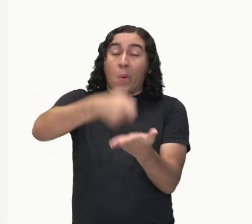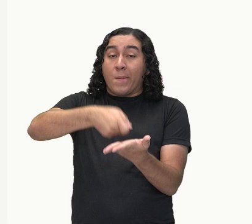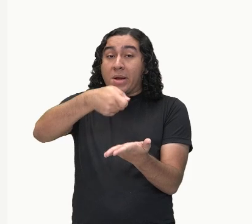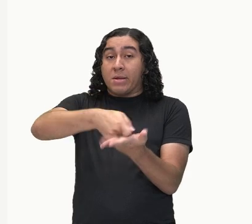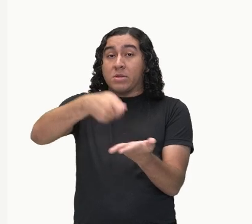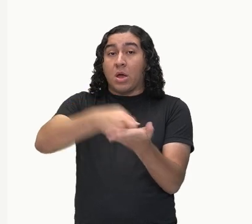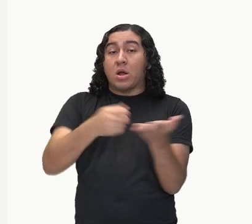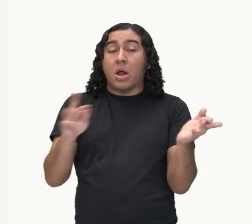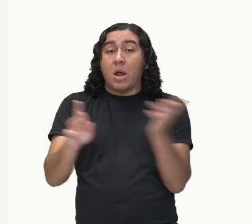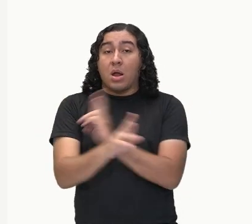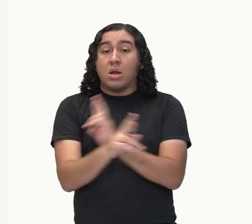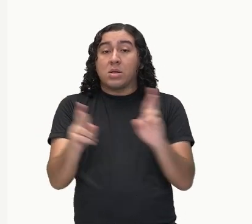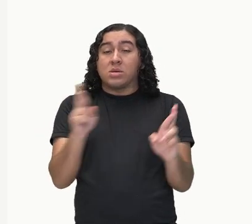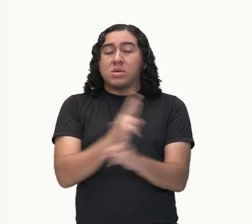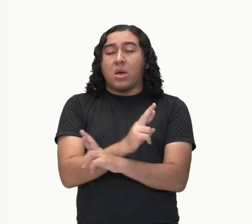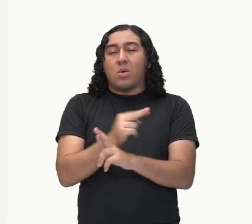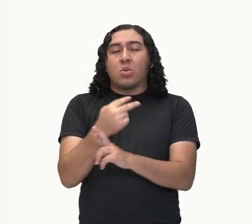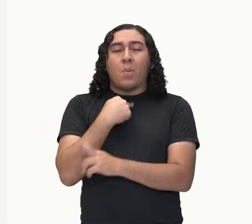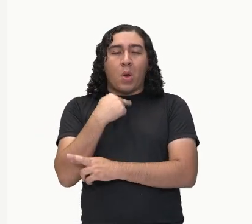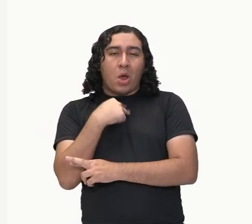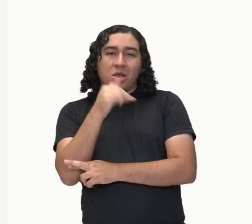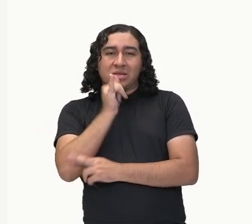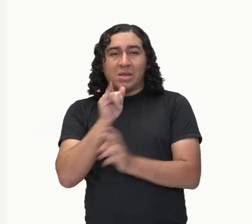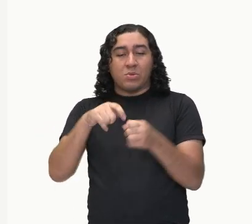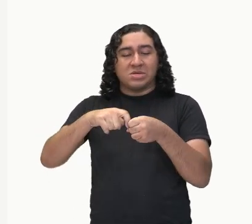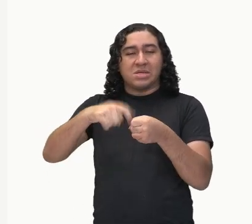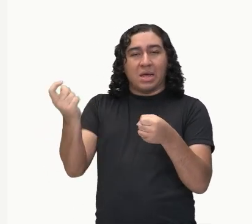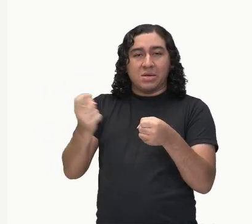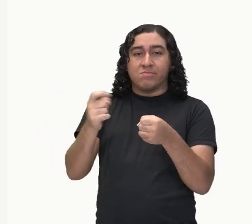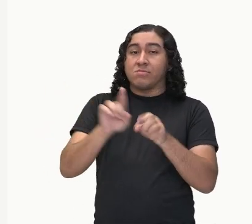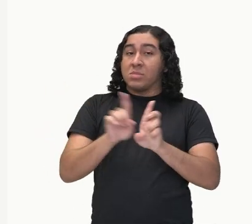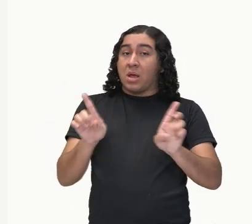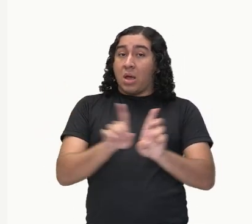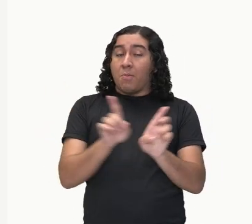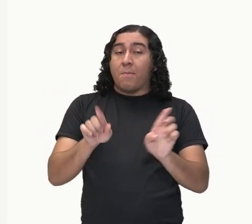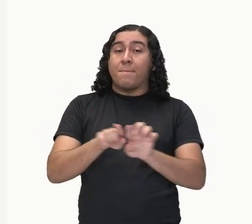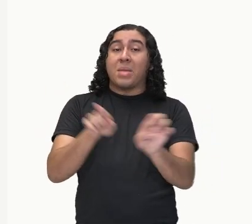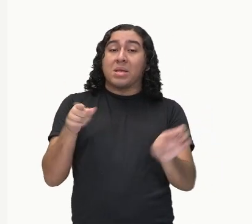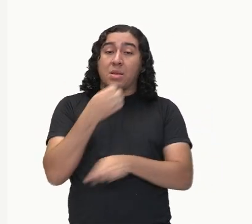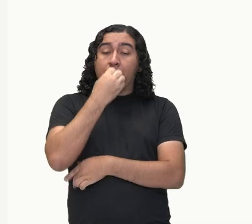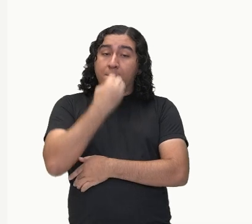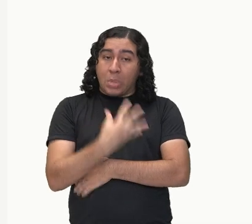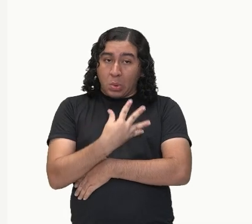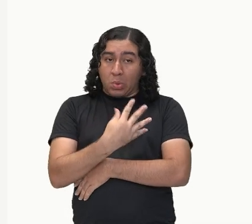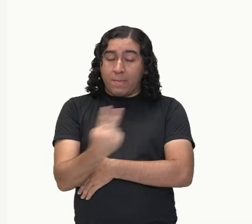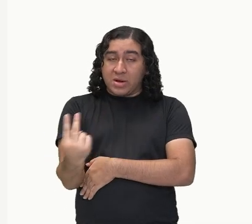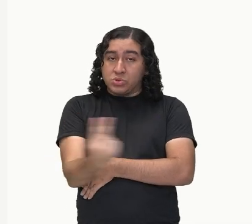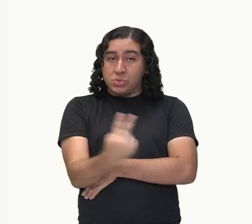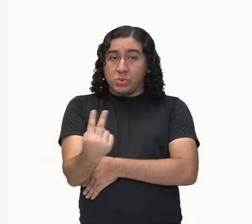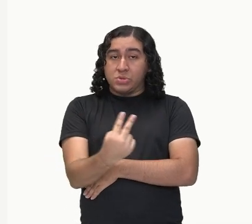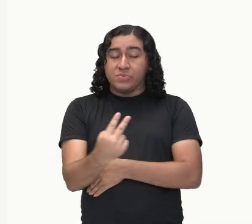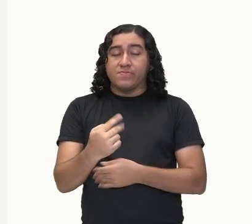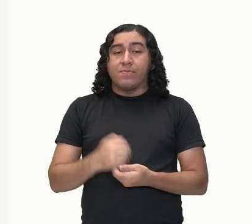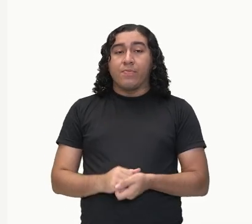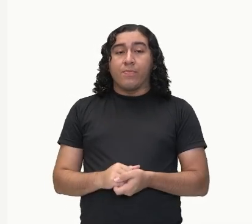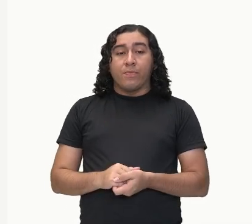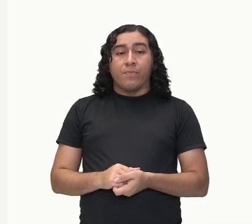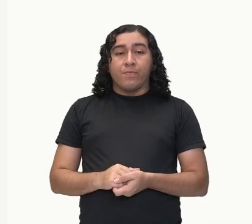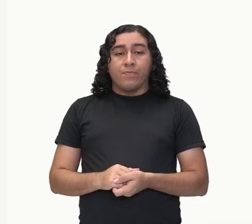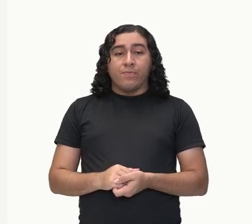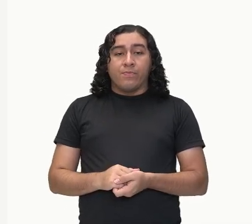relação que não pode se desvincular, mas que é benéfica entre ambas as partes,